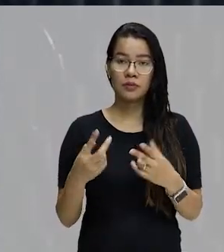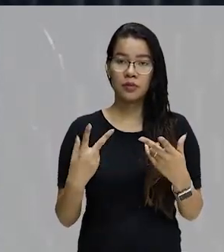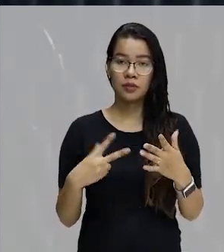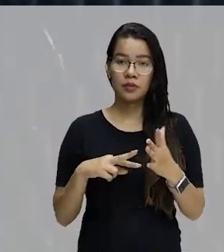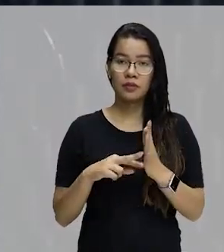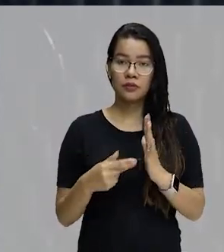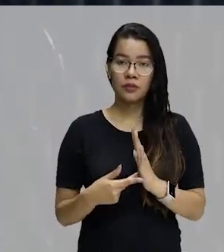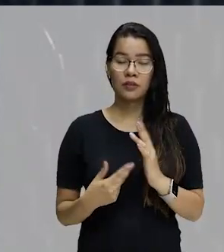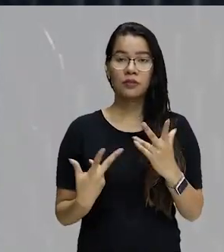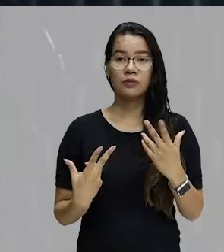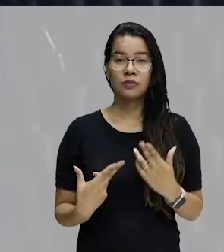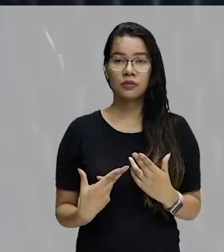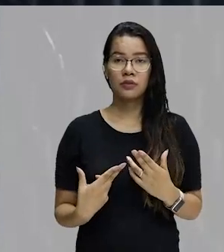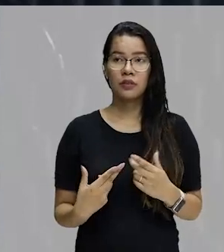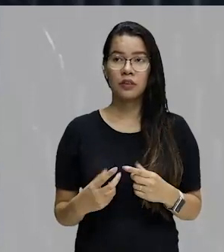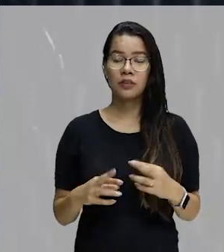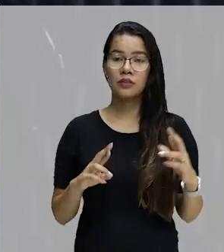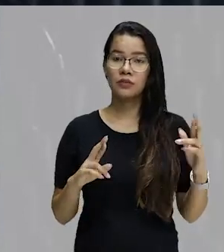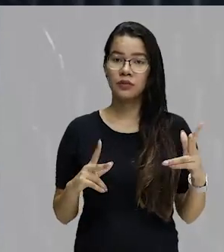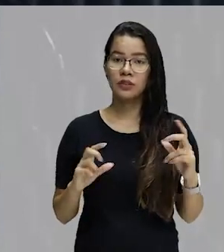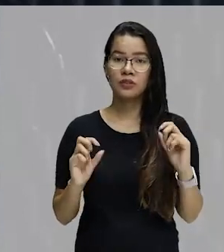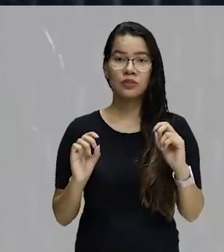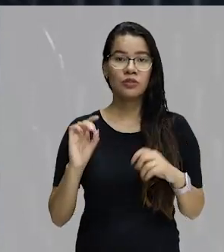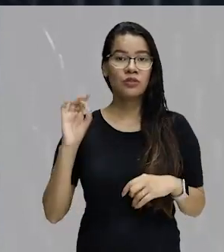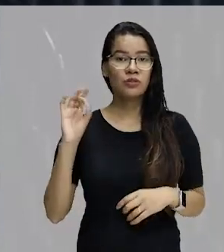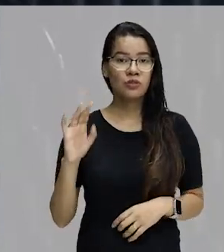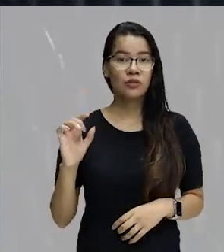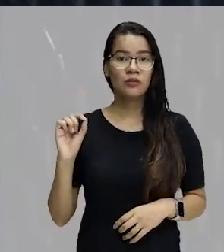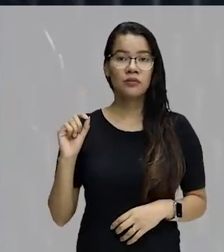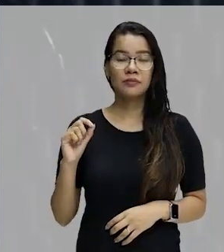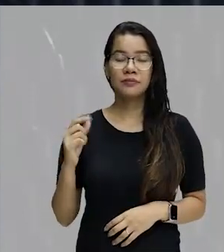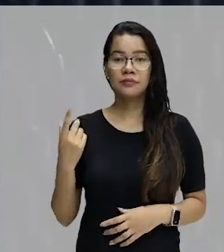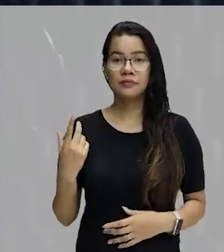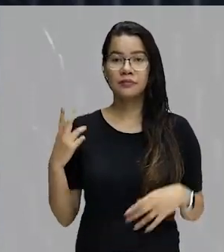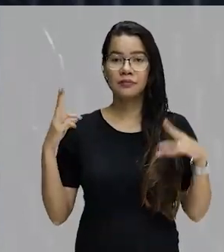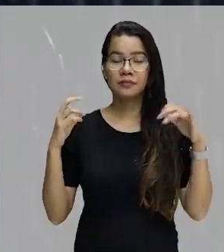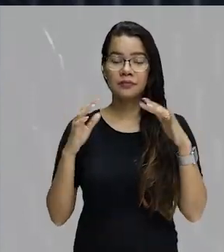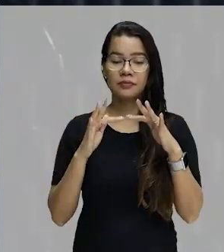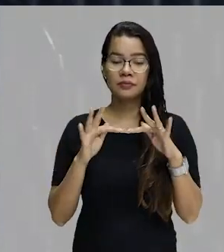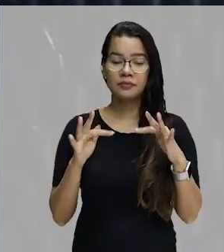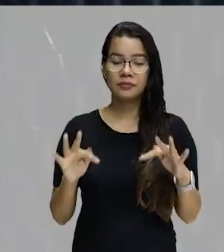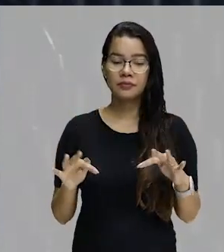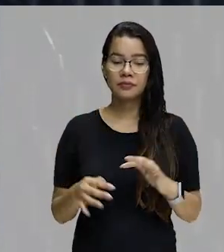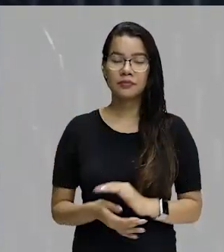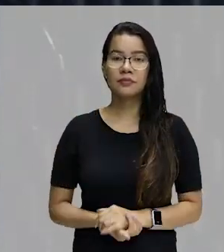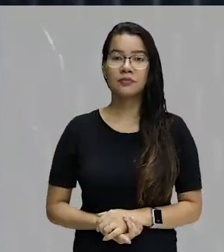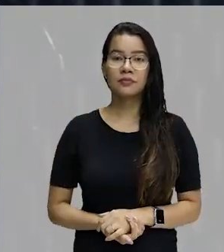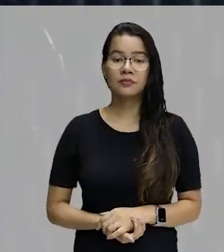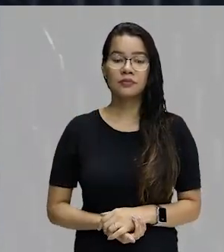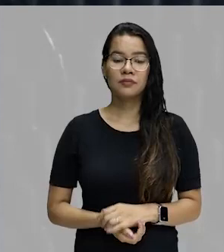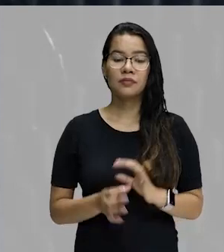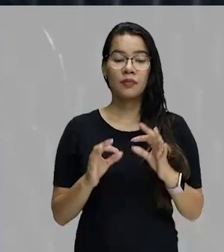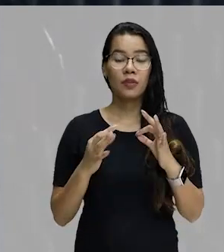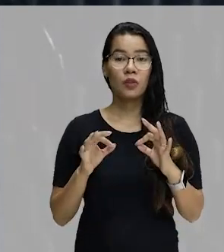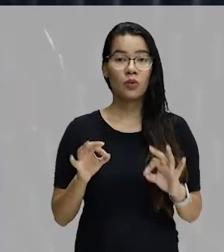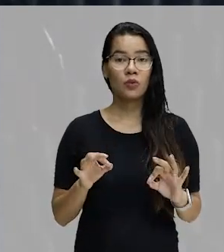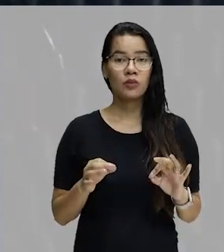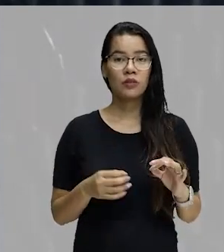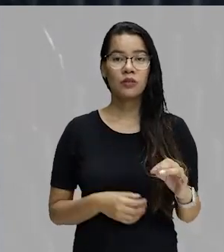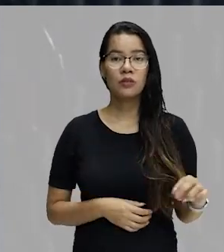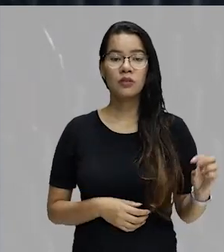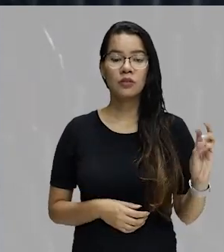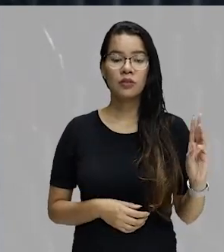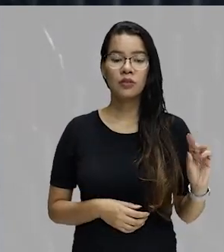pessoa. Tá? A diferença entre um e outro é a questão sintática. Who você vai usar quando você quer saber